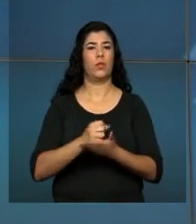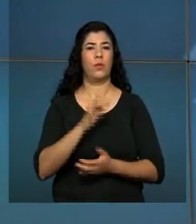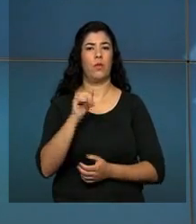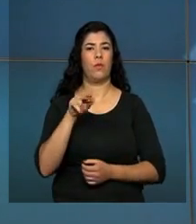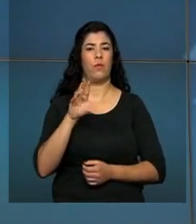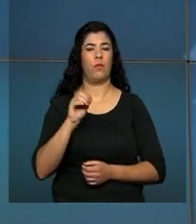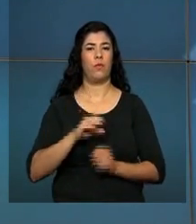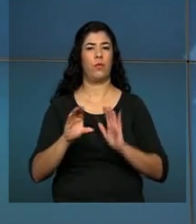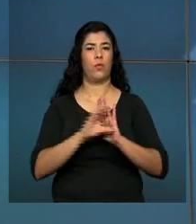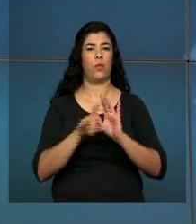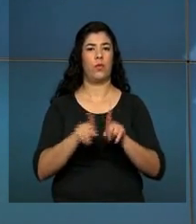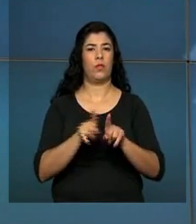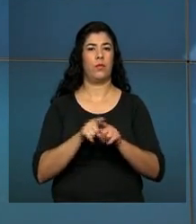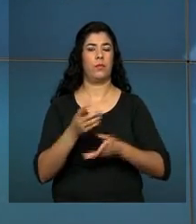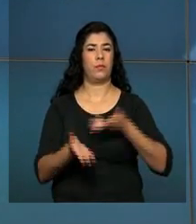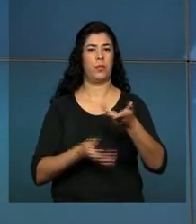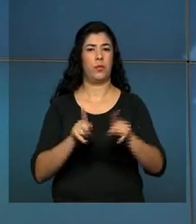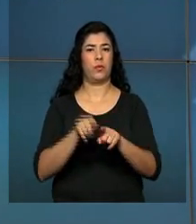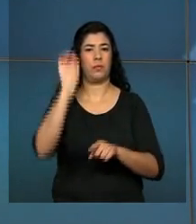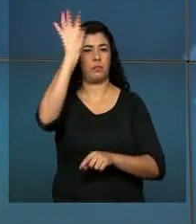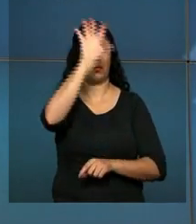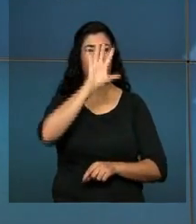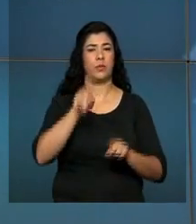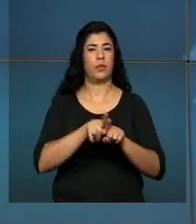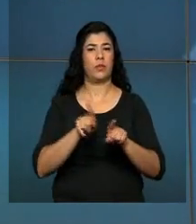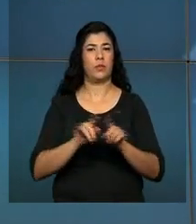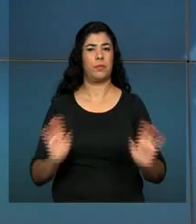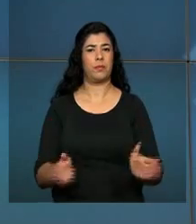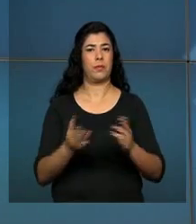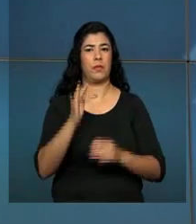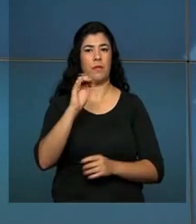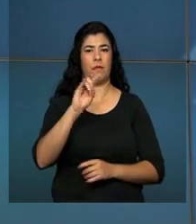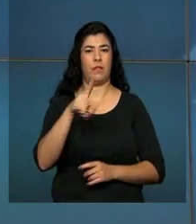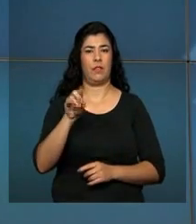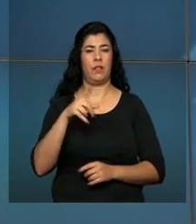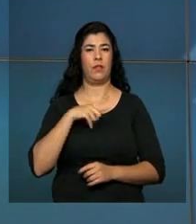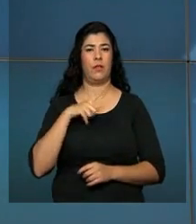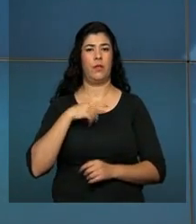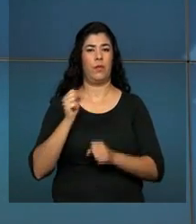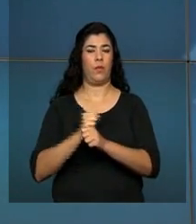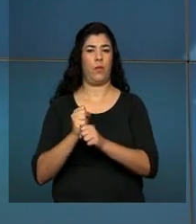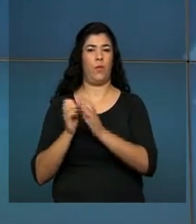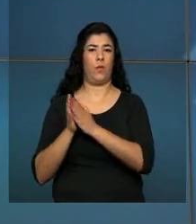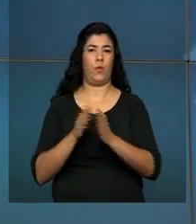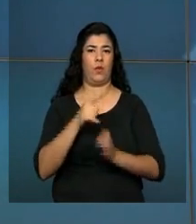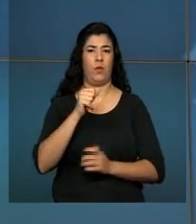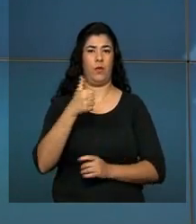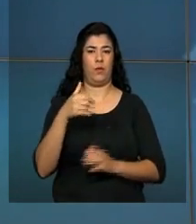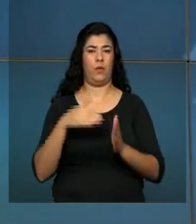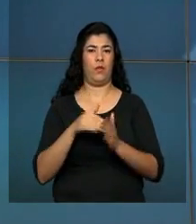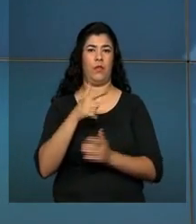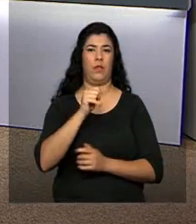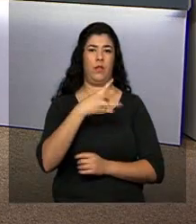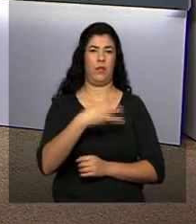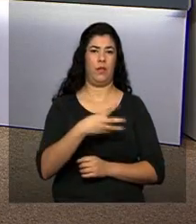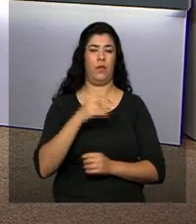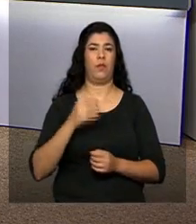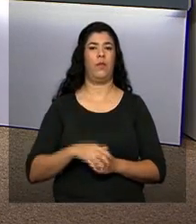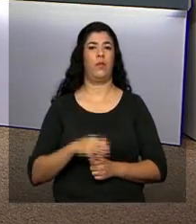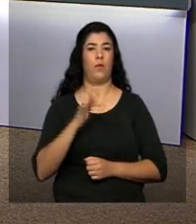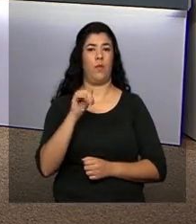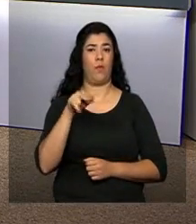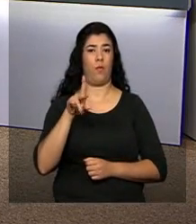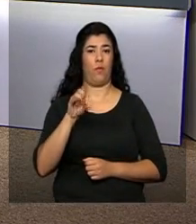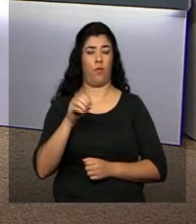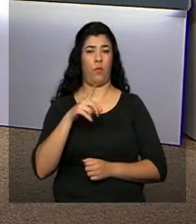Fundos constitucionais de desenvolvimento Regional e os incentivos fiscais dos anos de 2011 a 2014 os Fundos